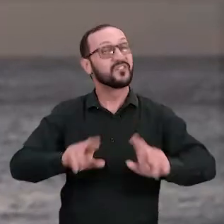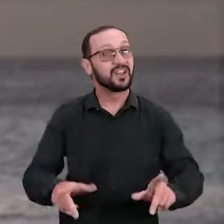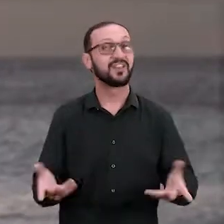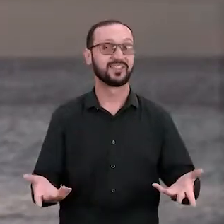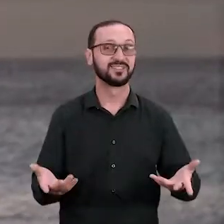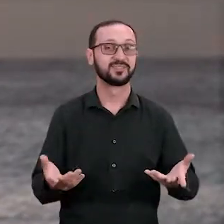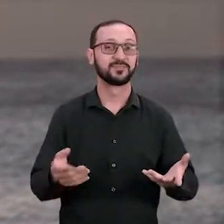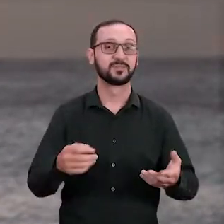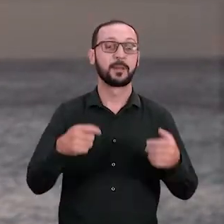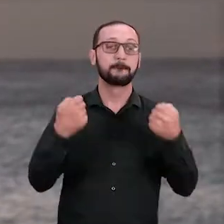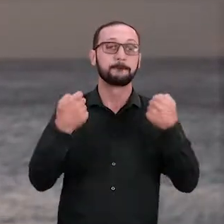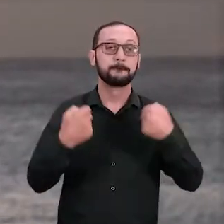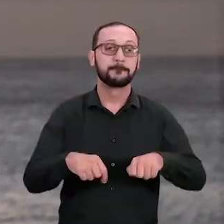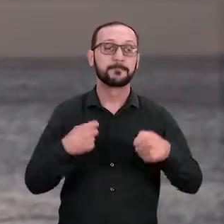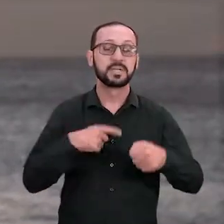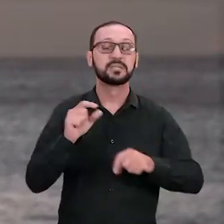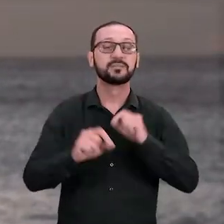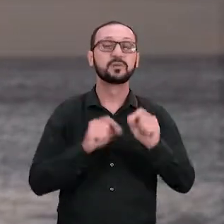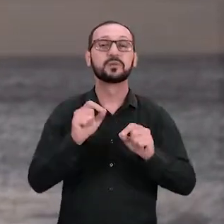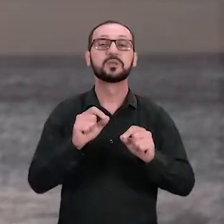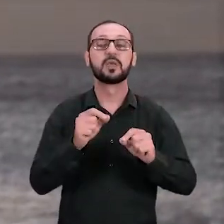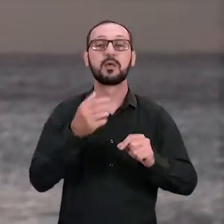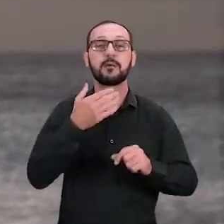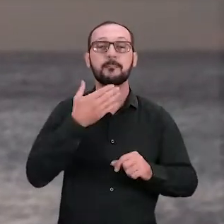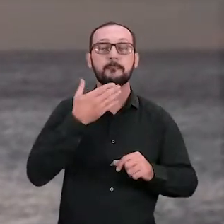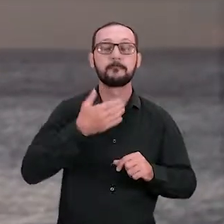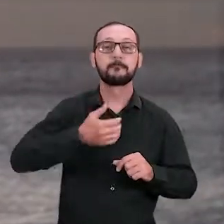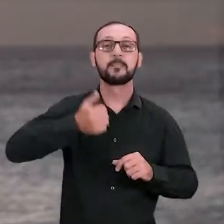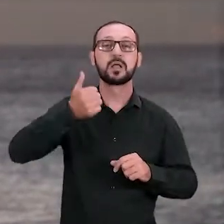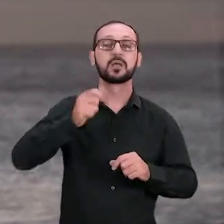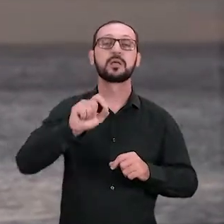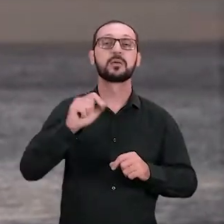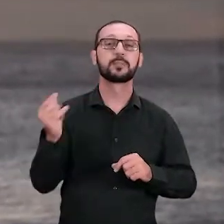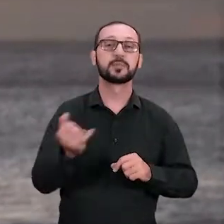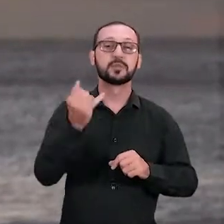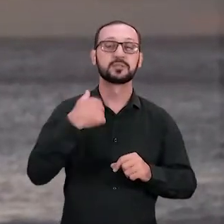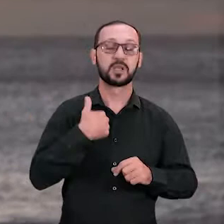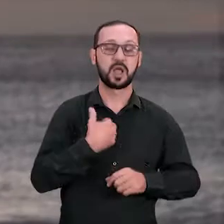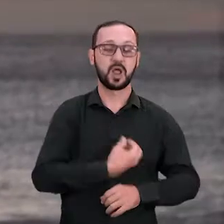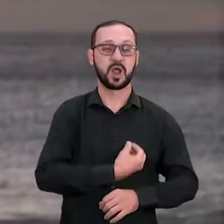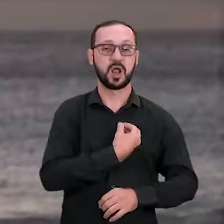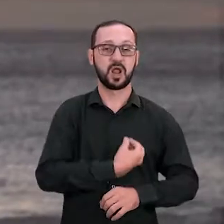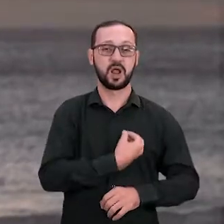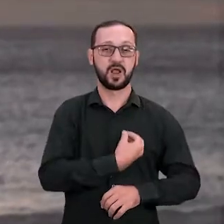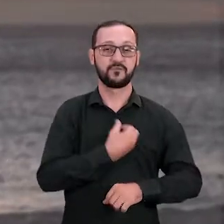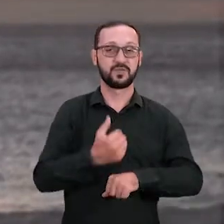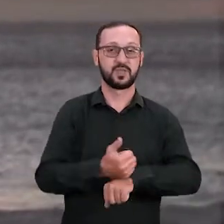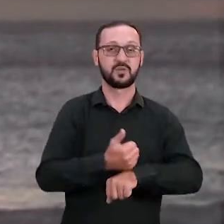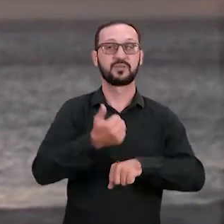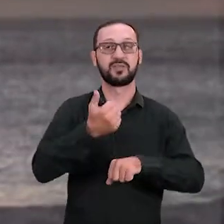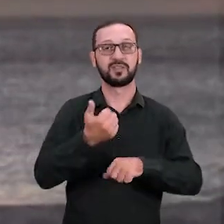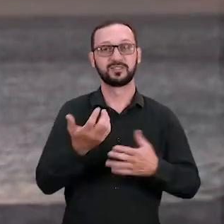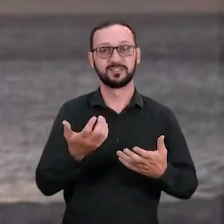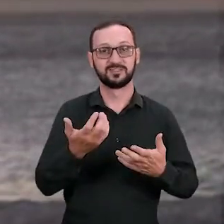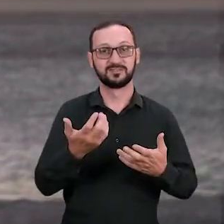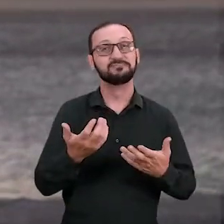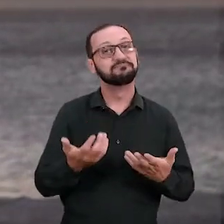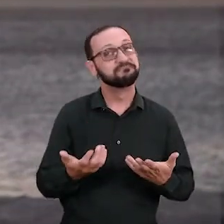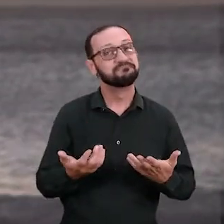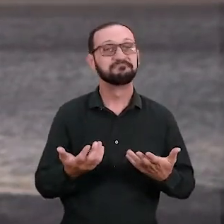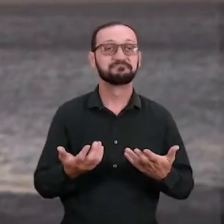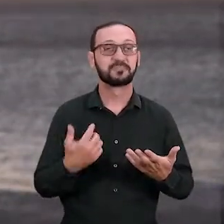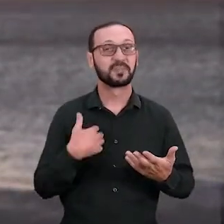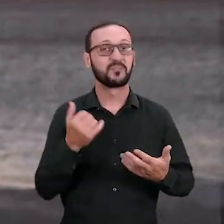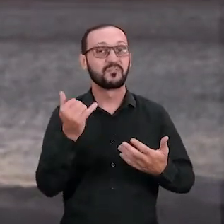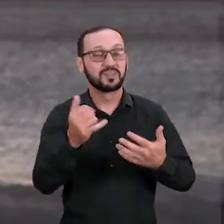colocando. Ou seja, ela tem que priorizar a sua qualidade de vida. É aquilo que eu já falei, a pessoa tem que